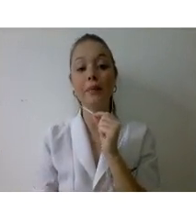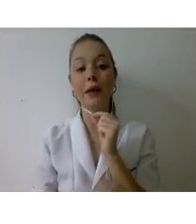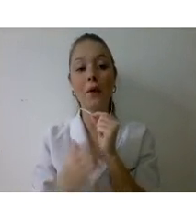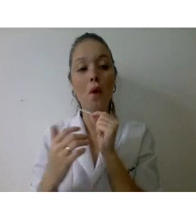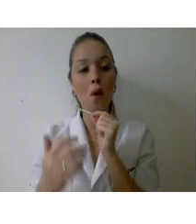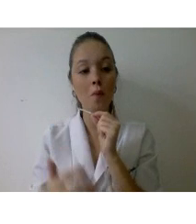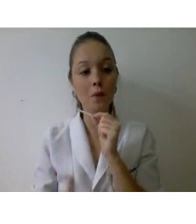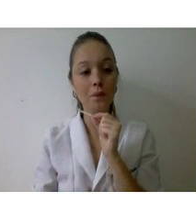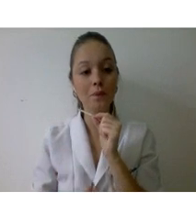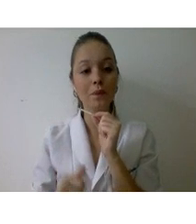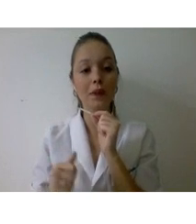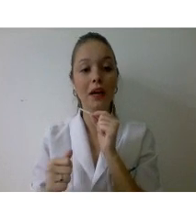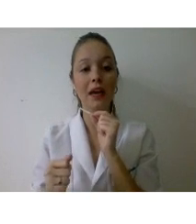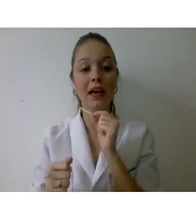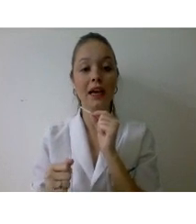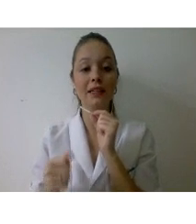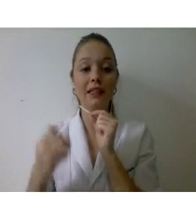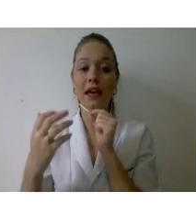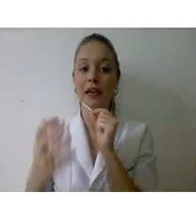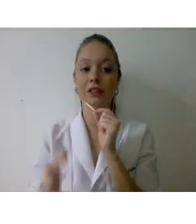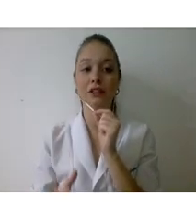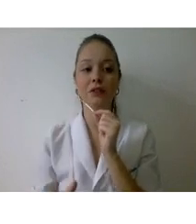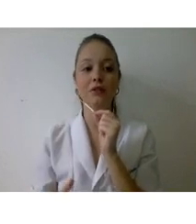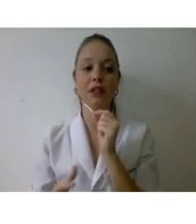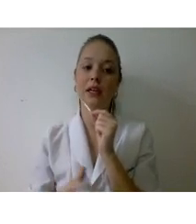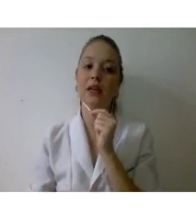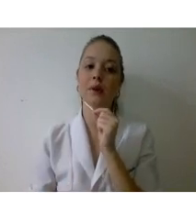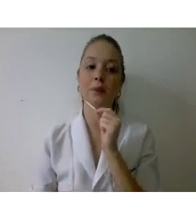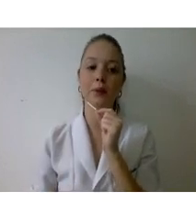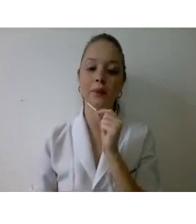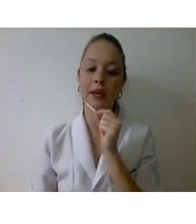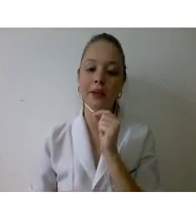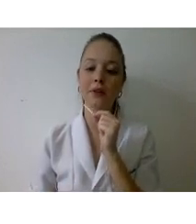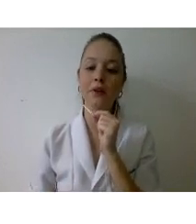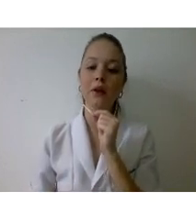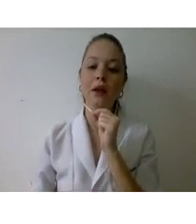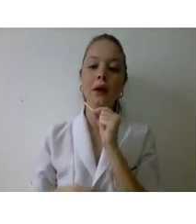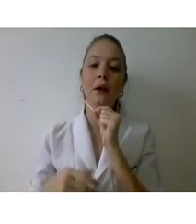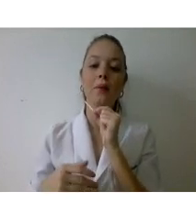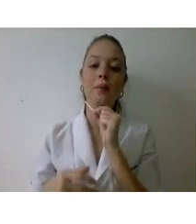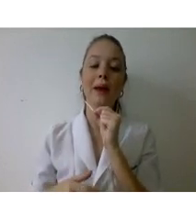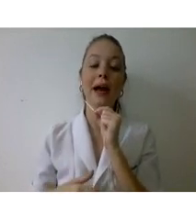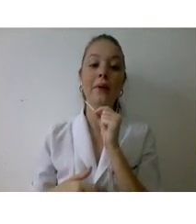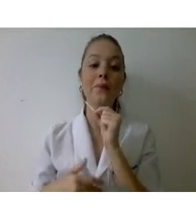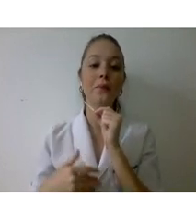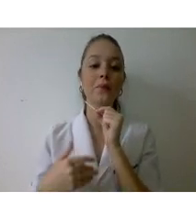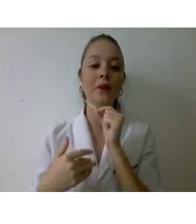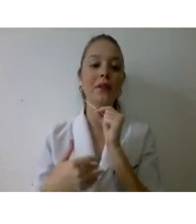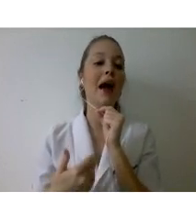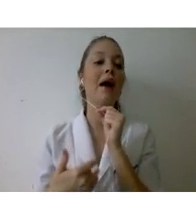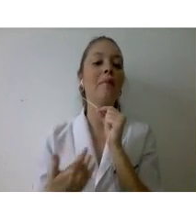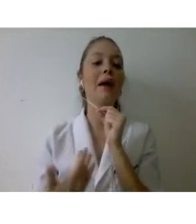gente tem que saber como estar agindo naquele momento